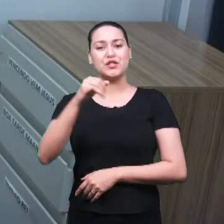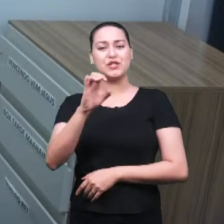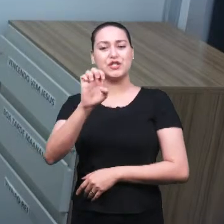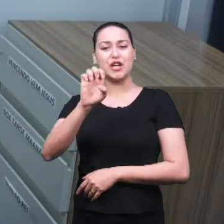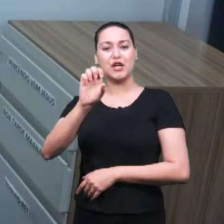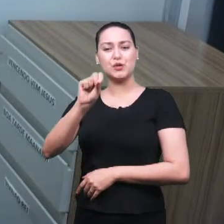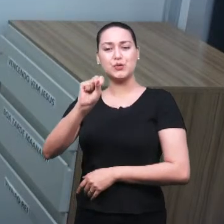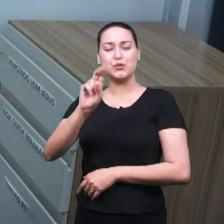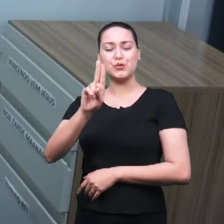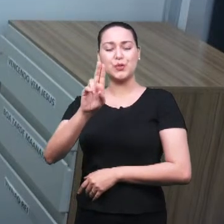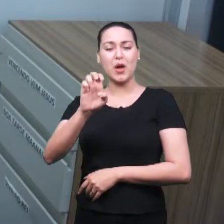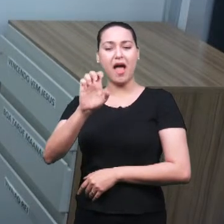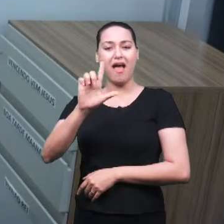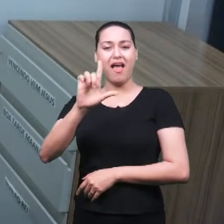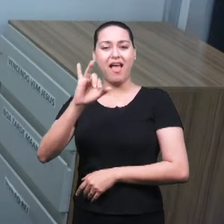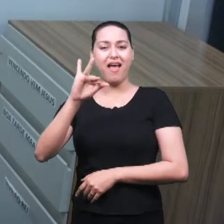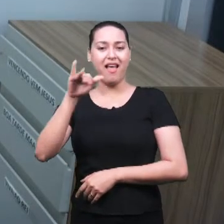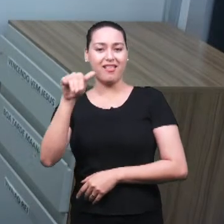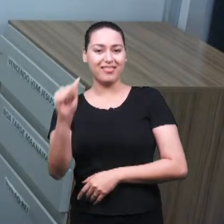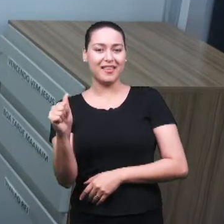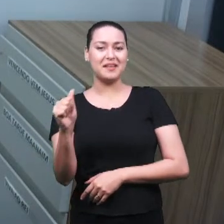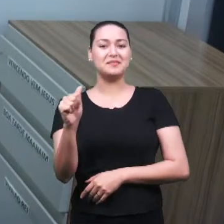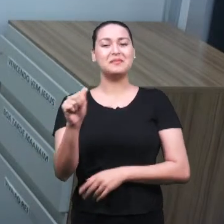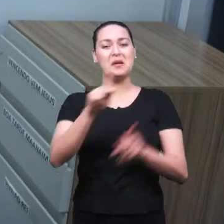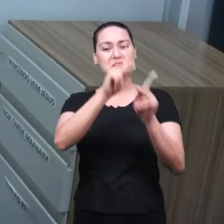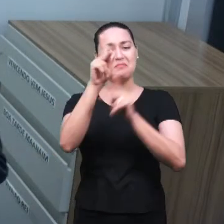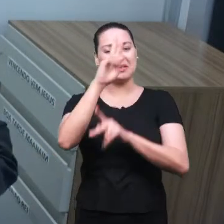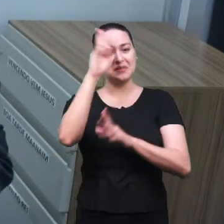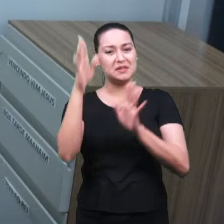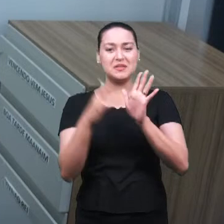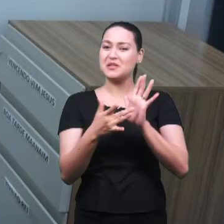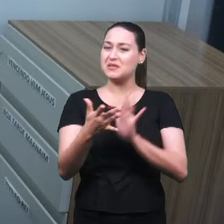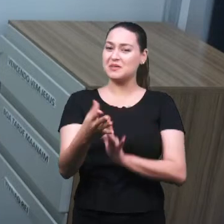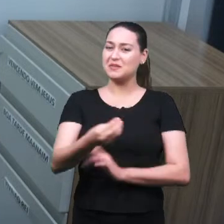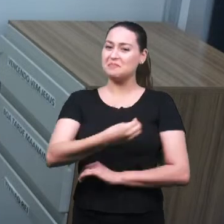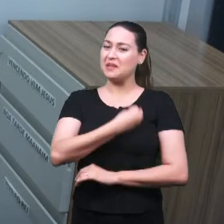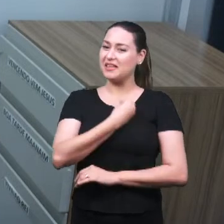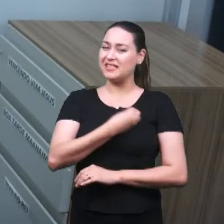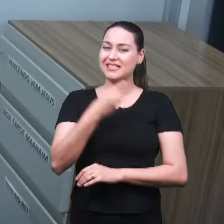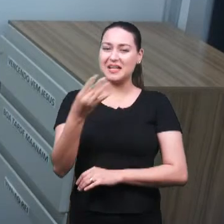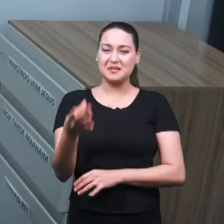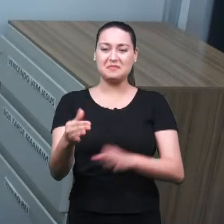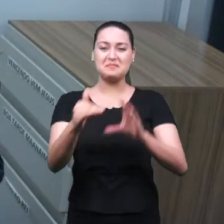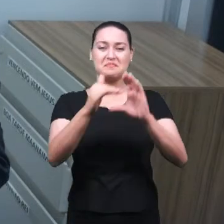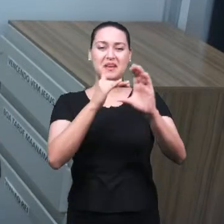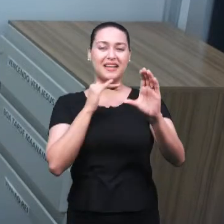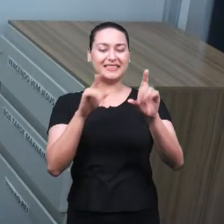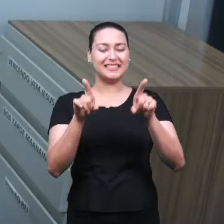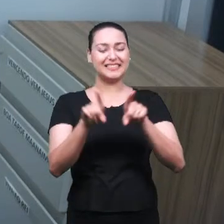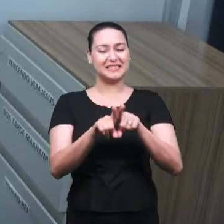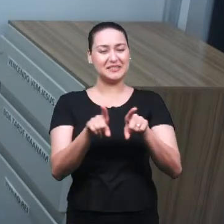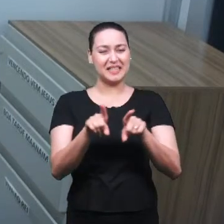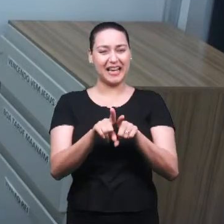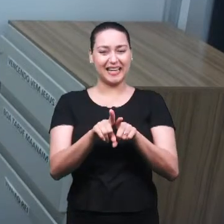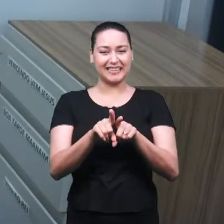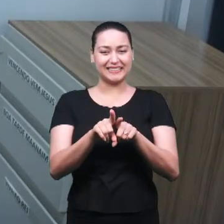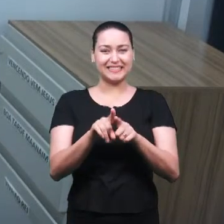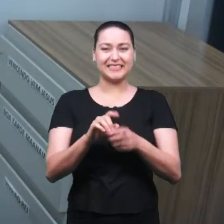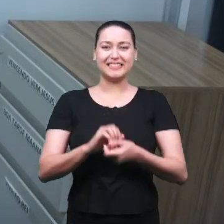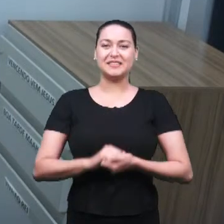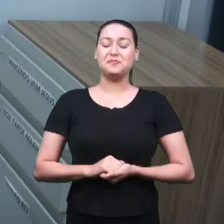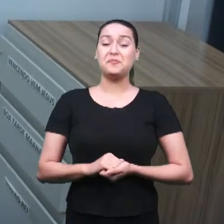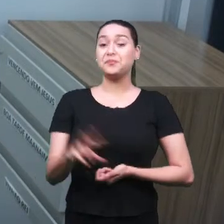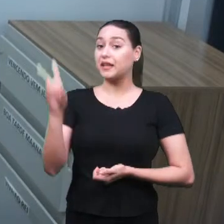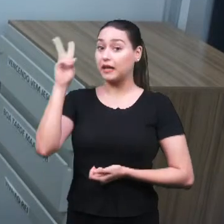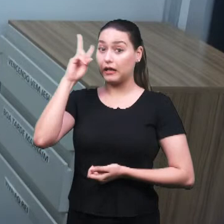a paz do Senhor Jesus. Participe conosco. Daqui a pouco nós vamos interagir com você aqui no nosso chat, tá bom? E